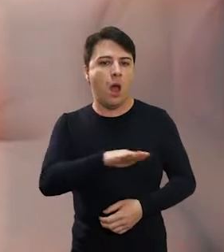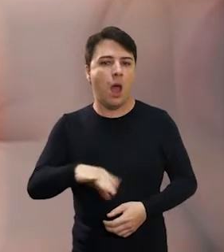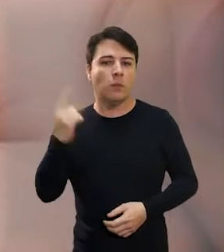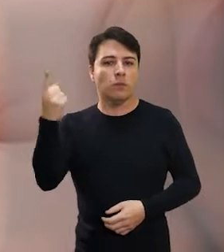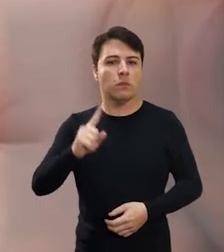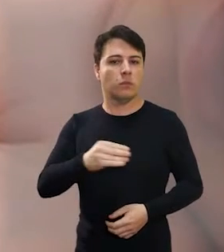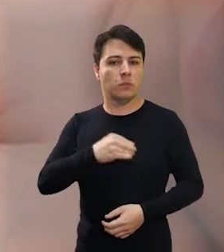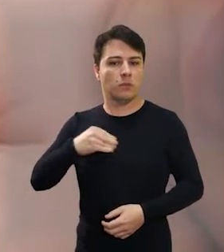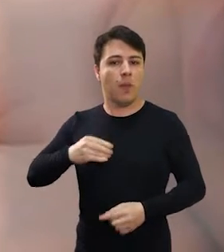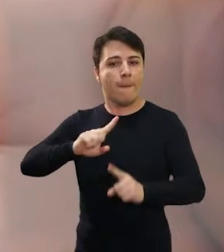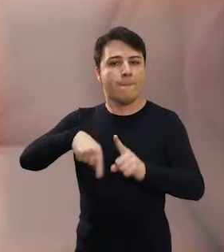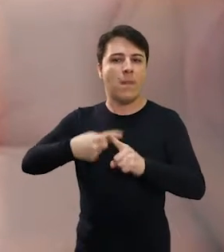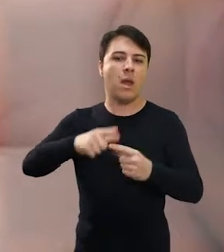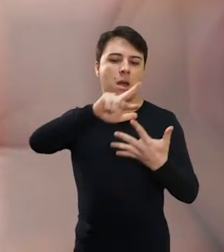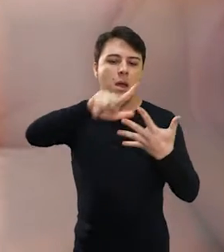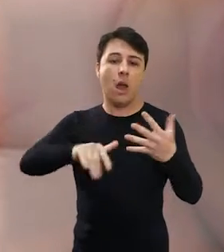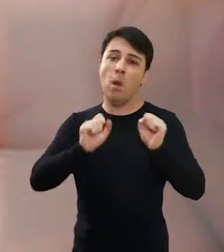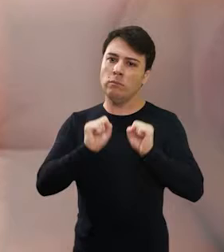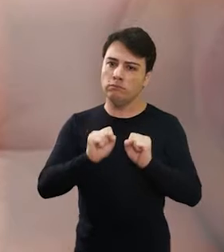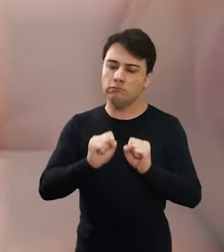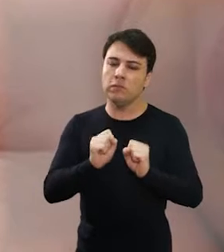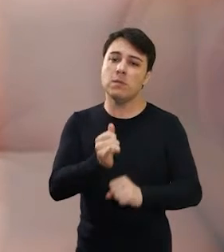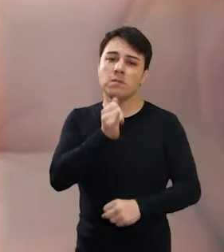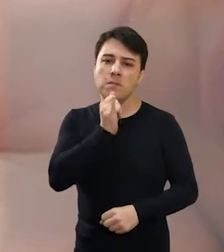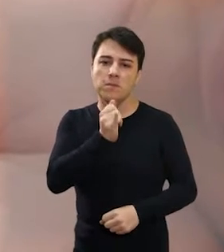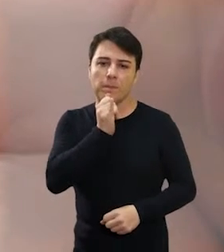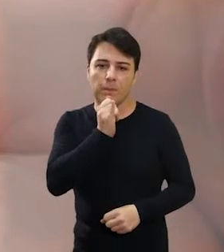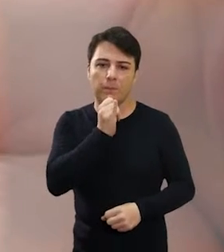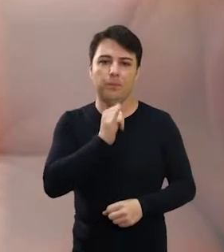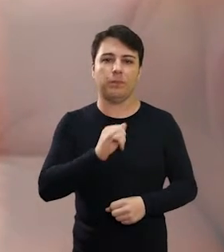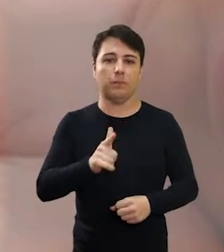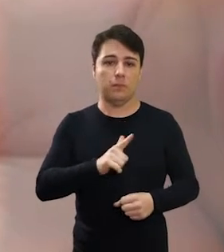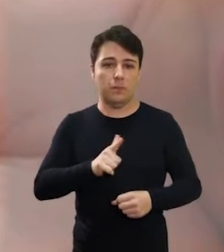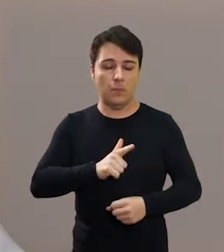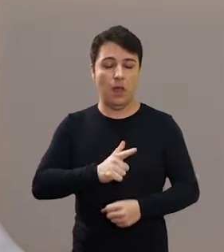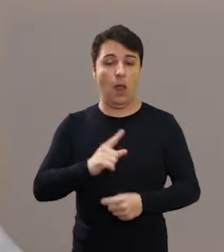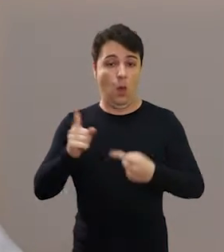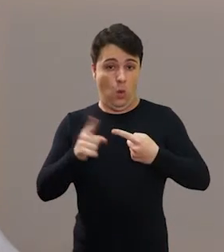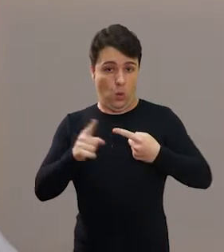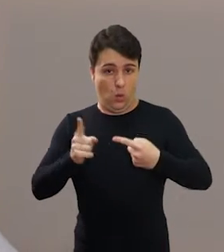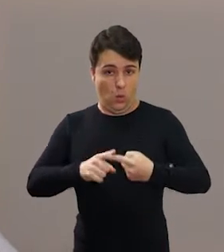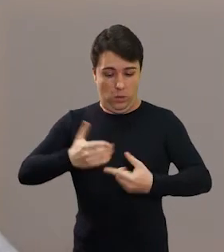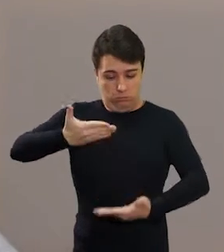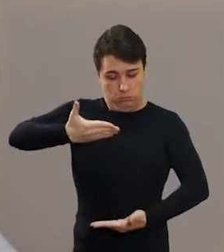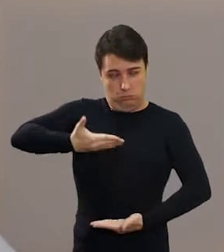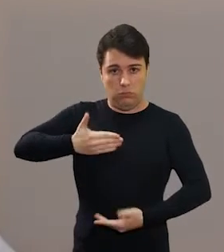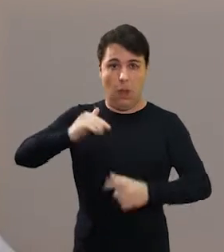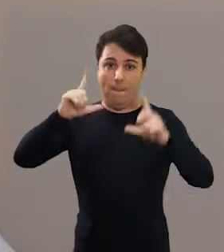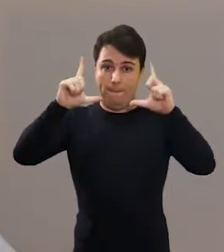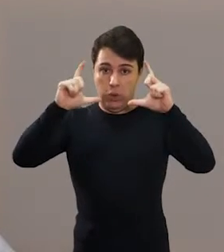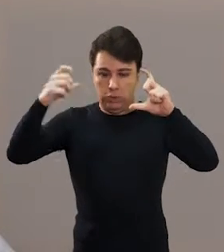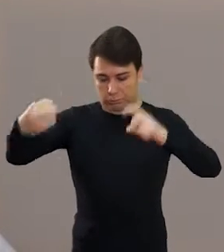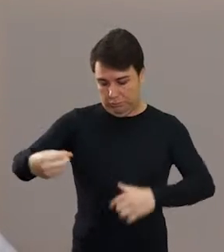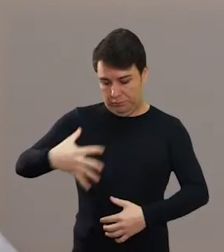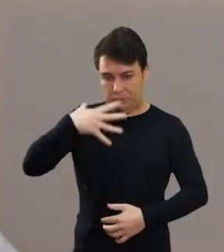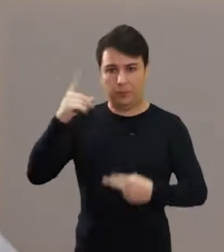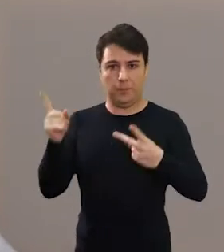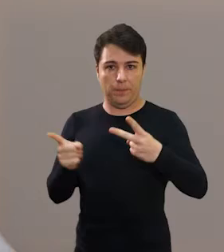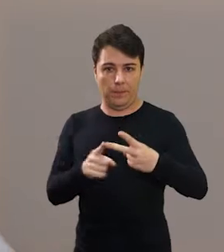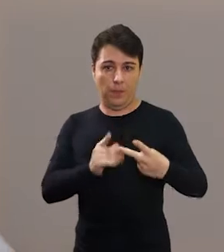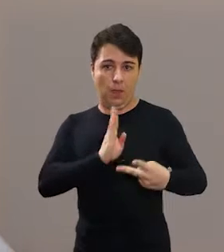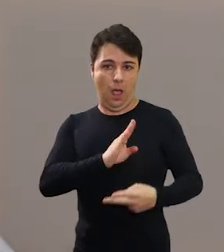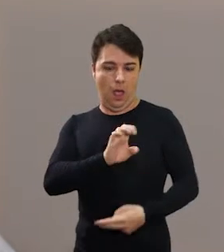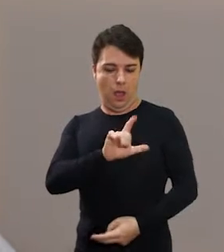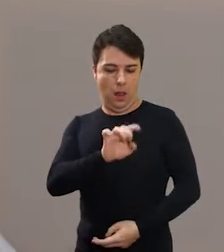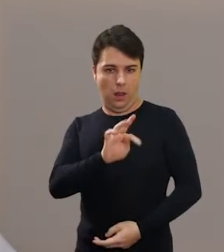um sopro durante a avaliação clínica, essa criança é encaminhada e a gente tem uma gama de exames que a gente pode lançar mão. Entre eles a radiografia